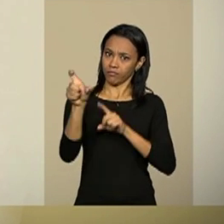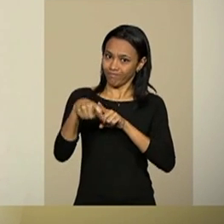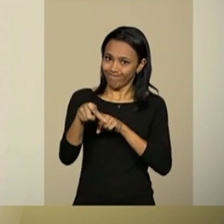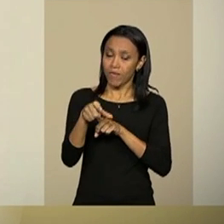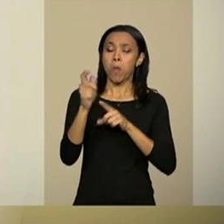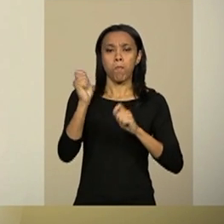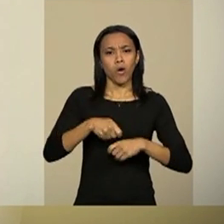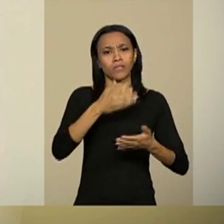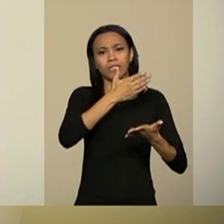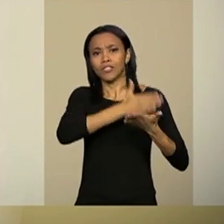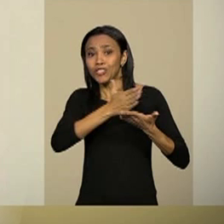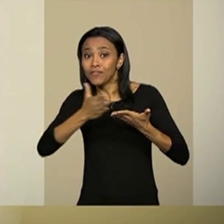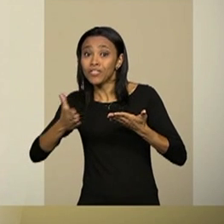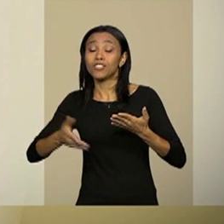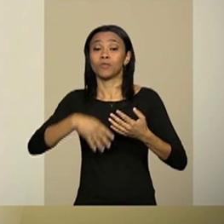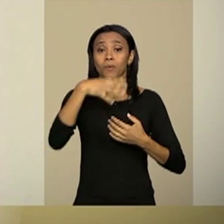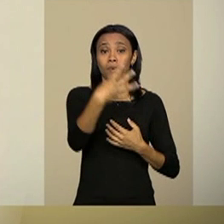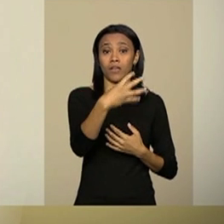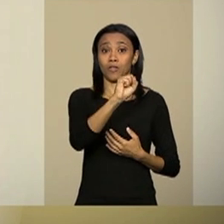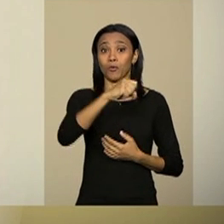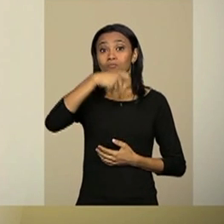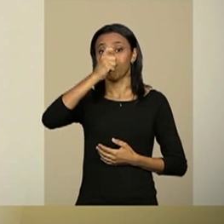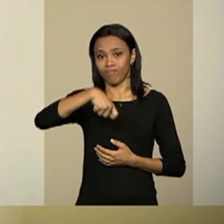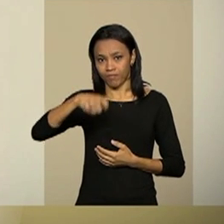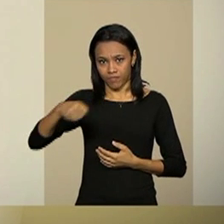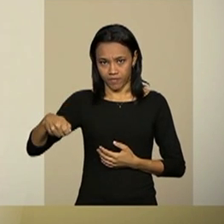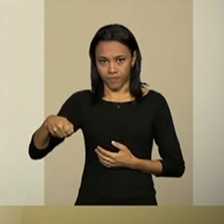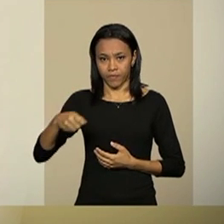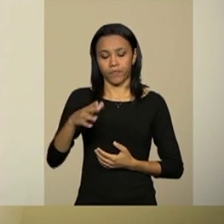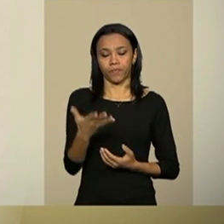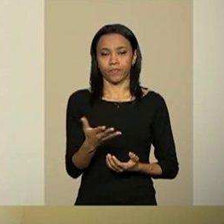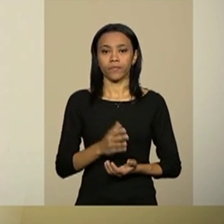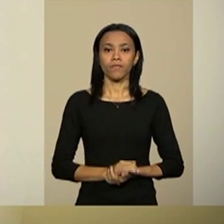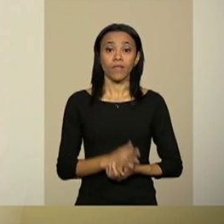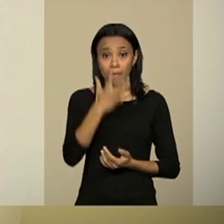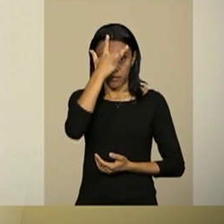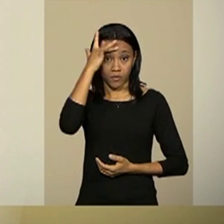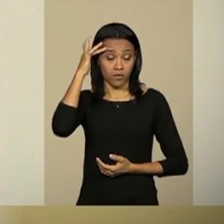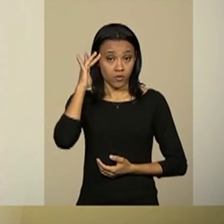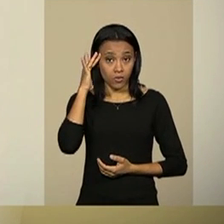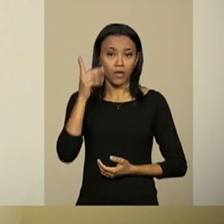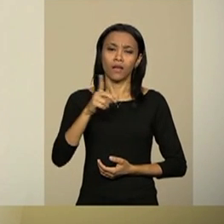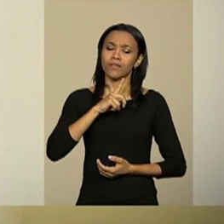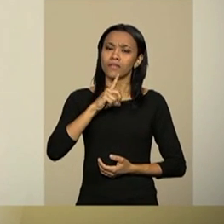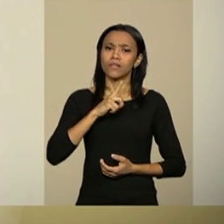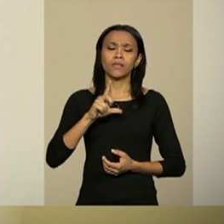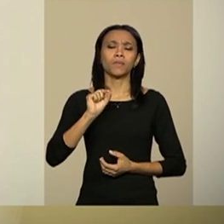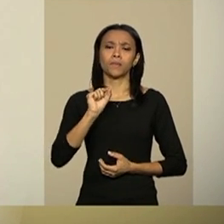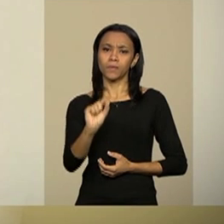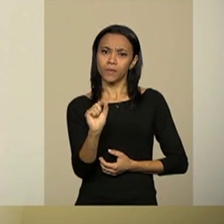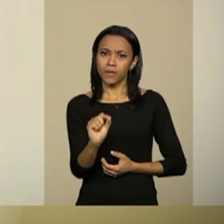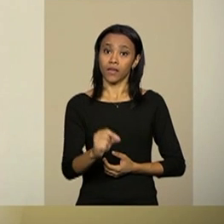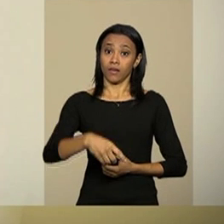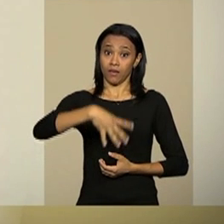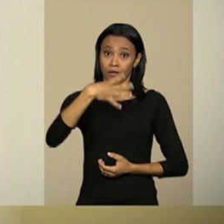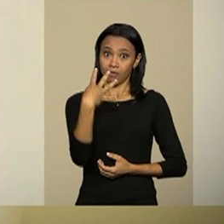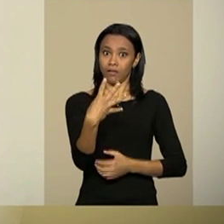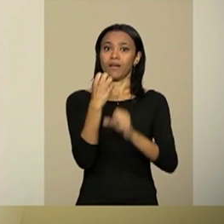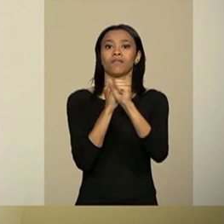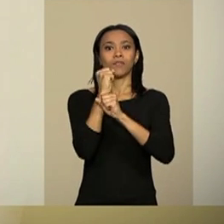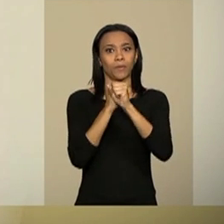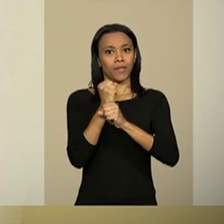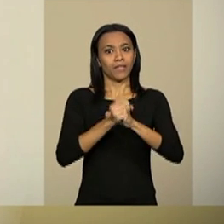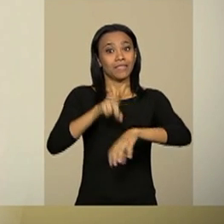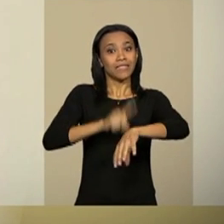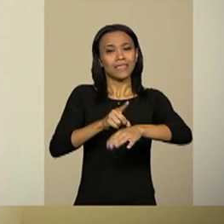ser dividido em até 48 meses ou seja a pessoa tem na verdade quatro anos de